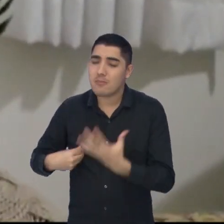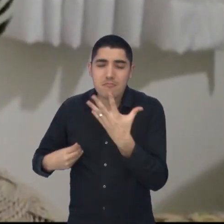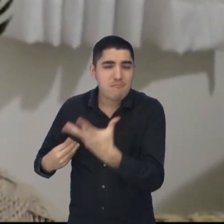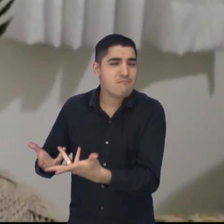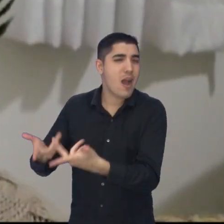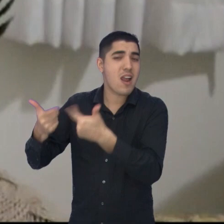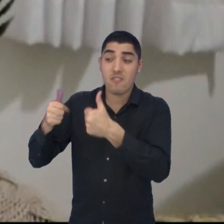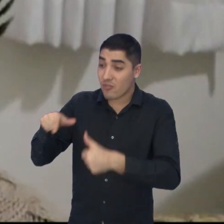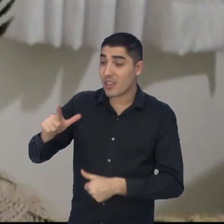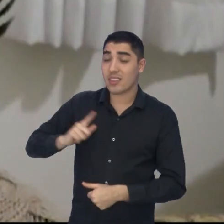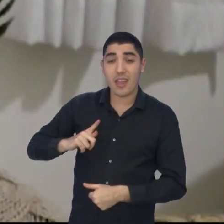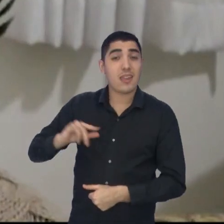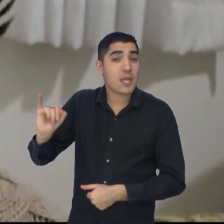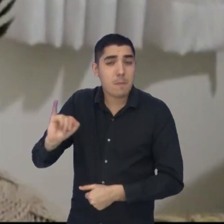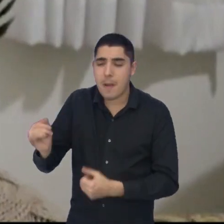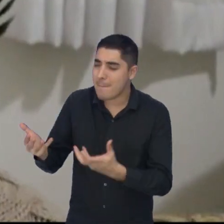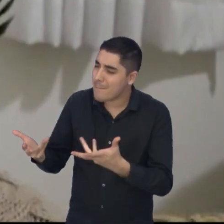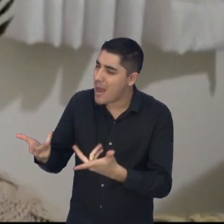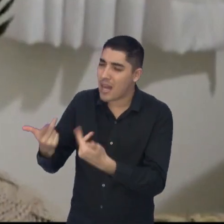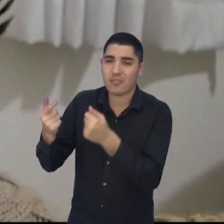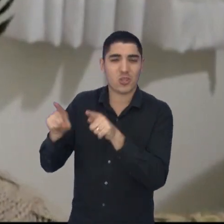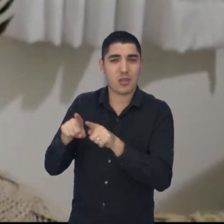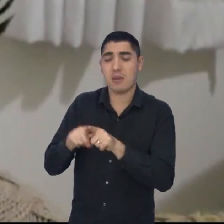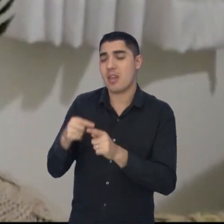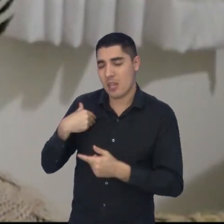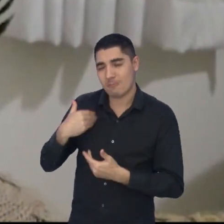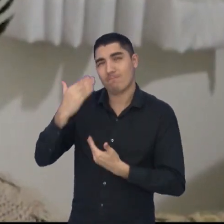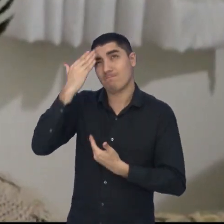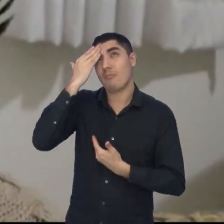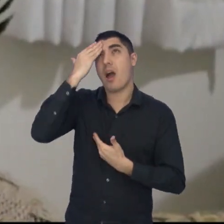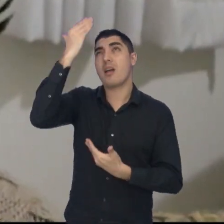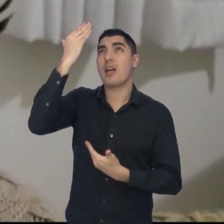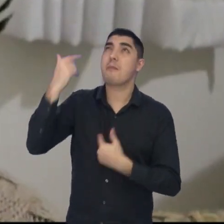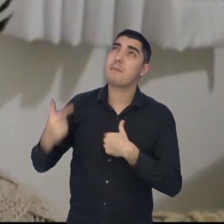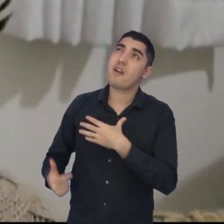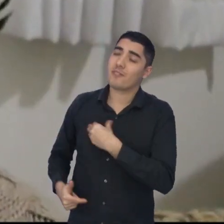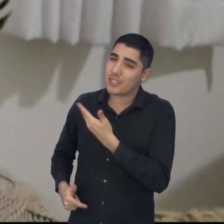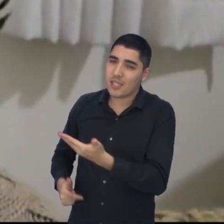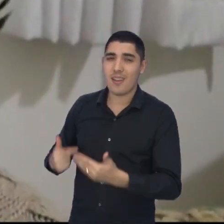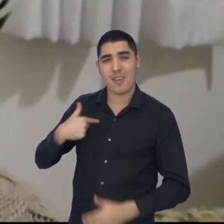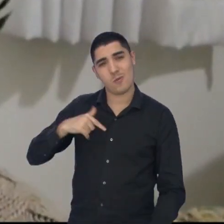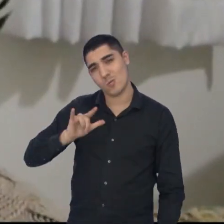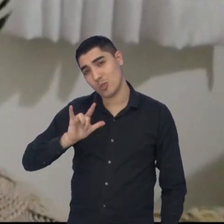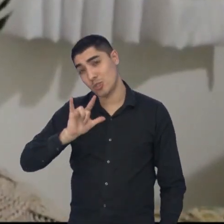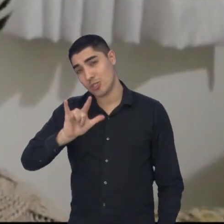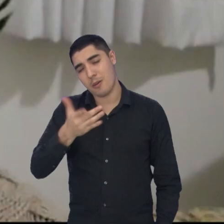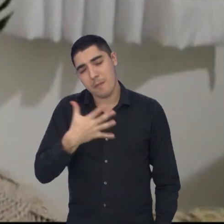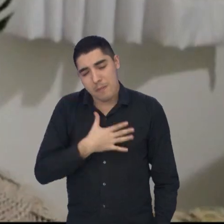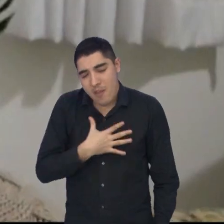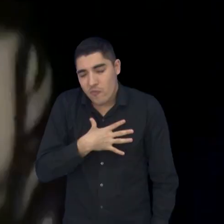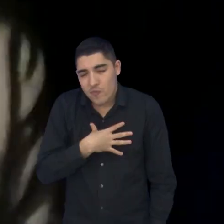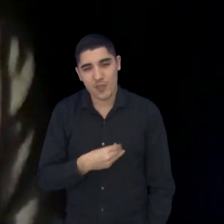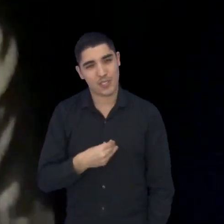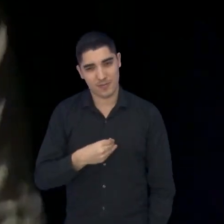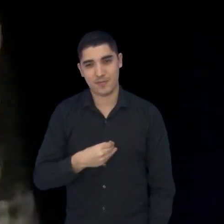maravilhosa. Eu sou muito grata mesmo de ter você na minha vida. Te amo muito, minha filha,